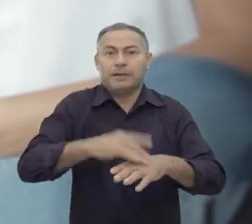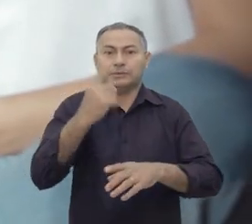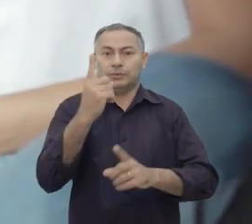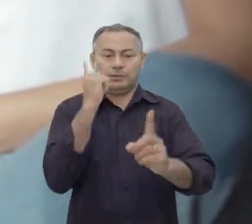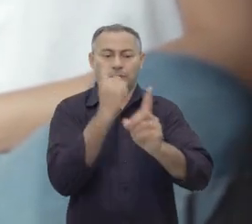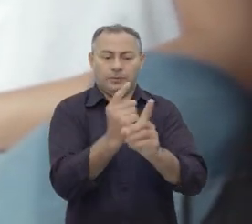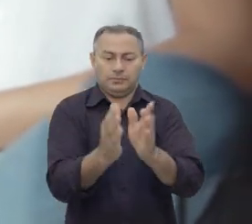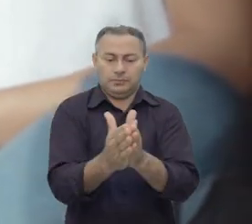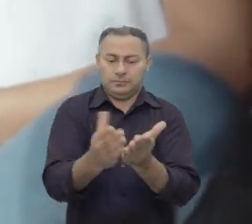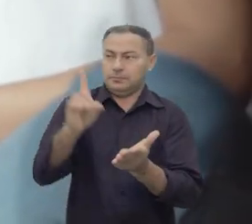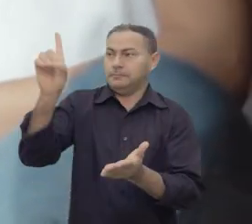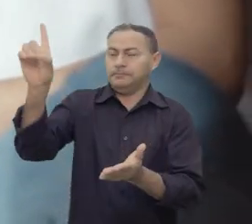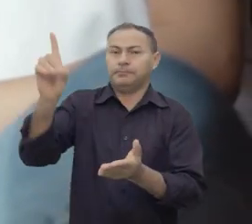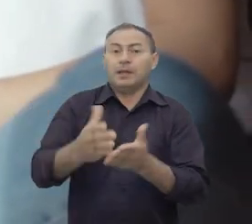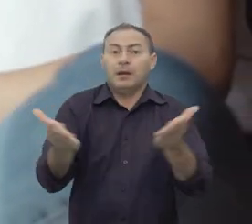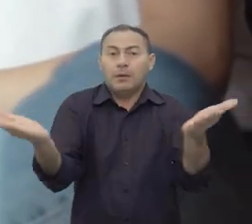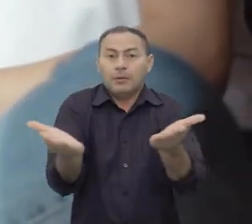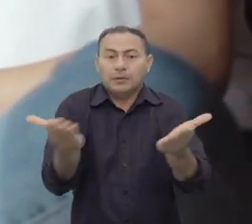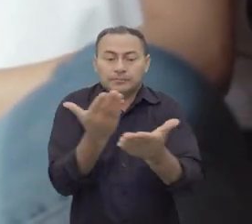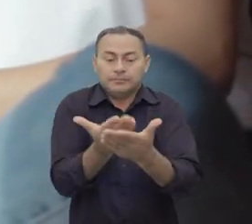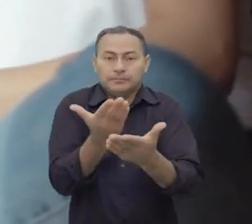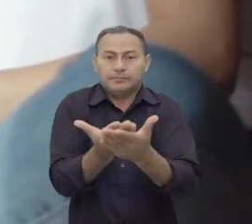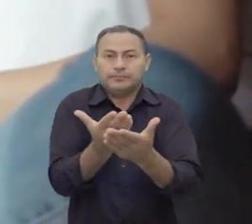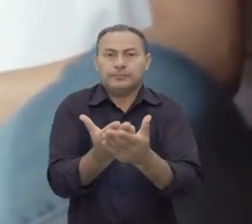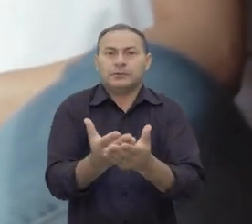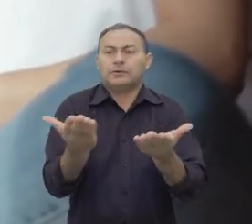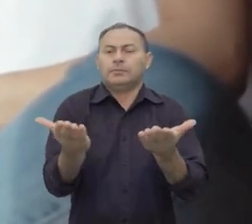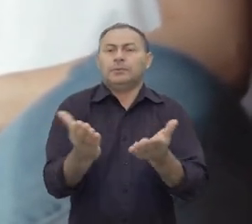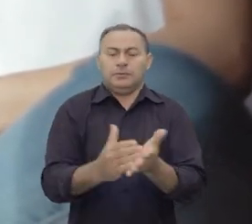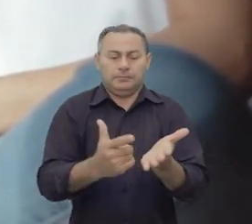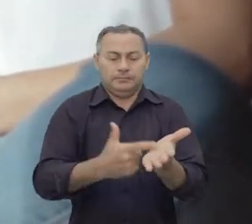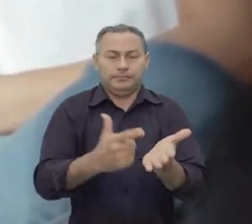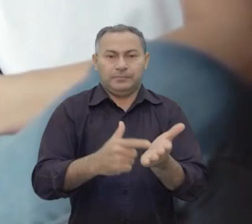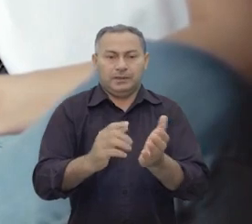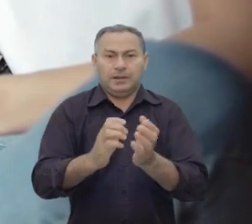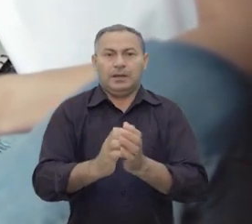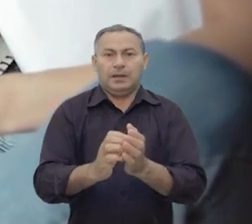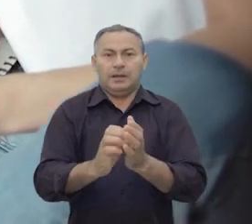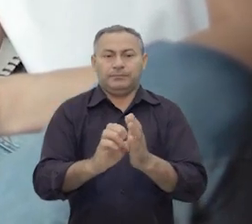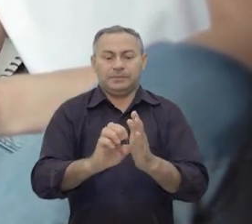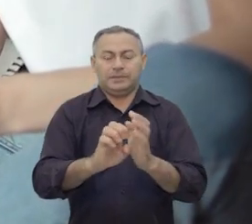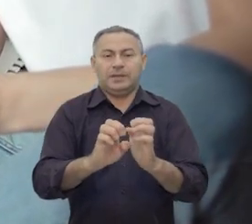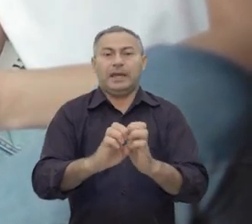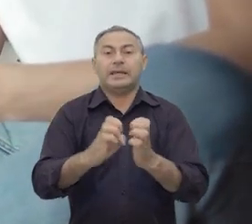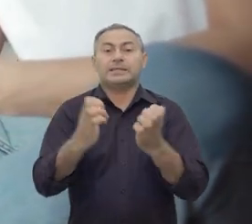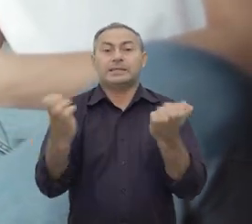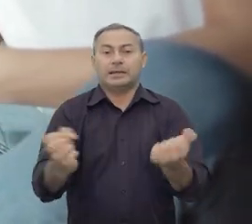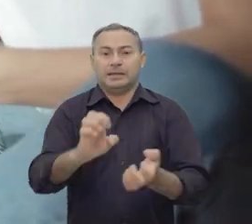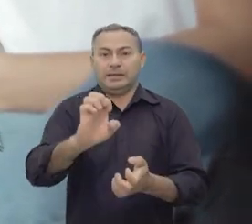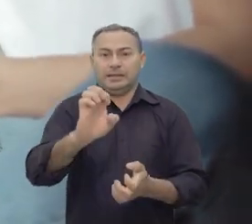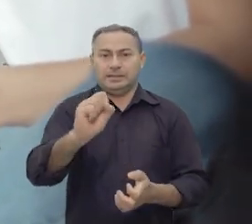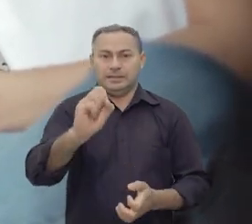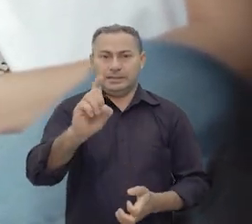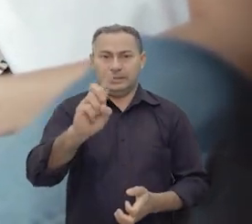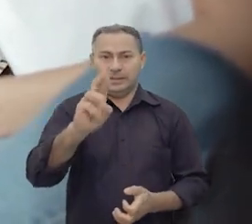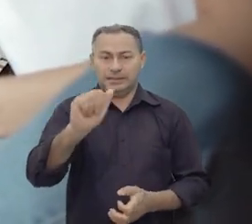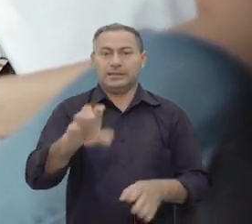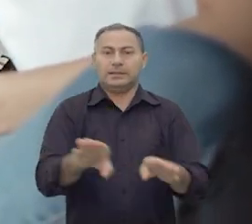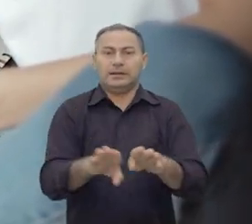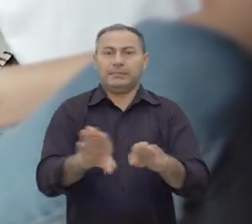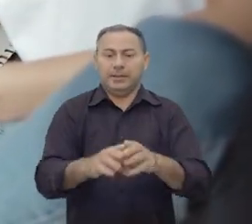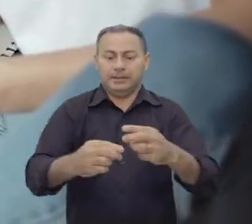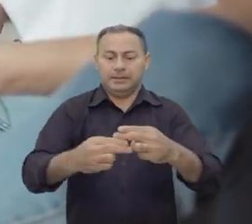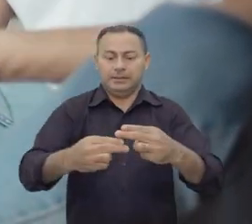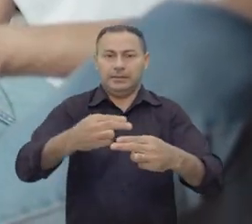Bem-vindo para mais um encontro com a palavra. E hoje estudaremos sobre os livros de Esdras e Neemias, na qual nós já